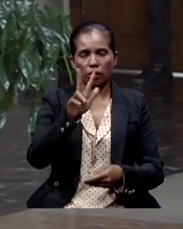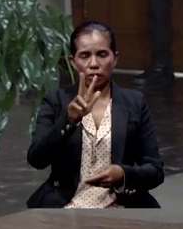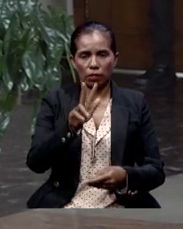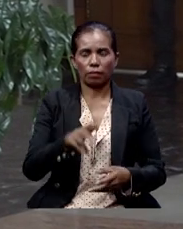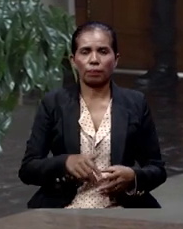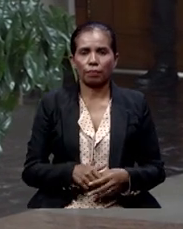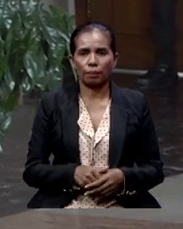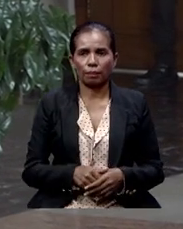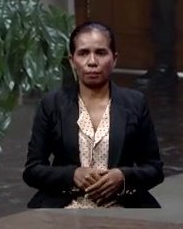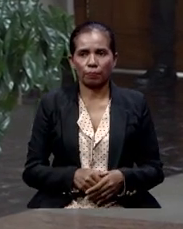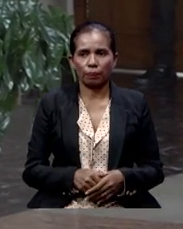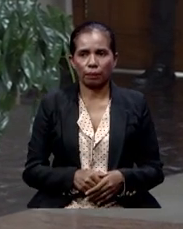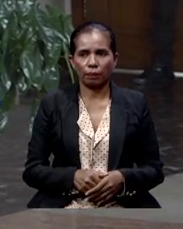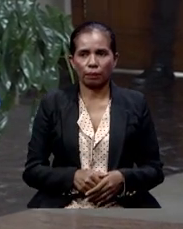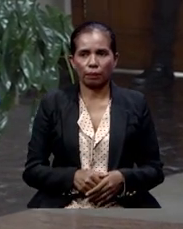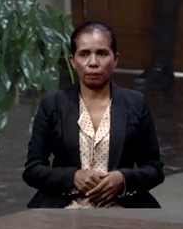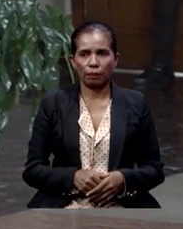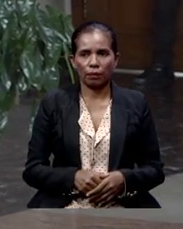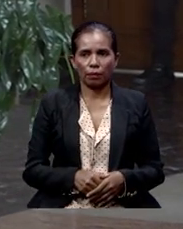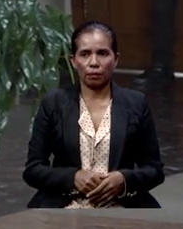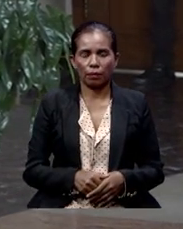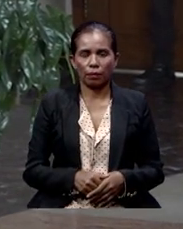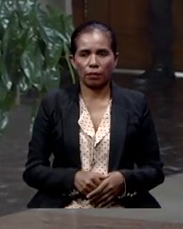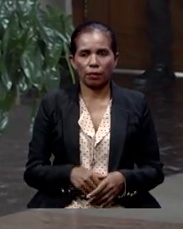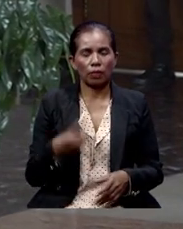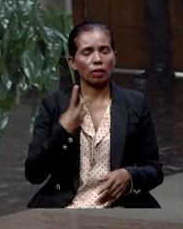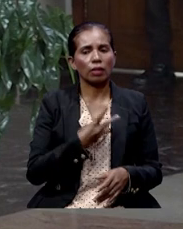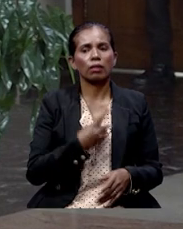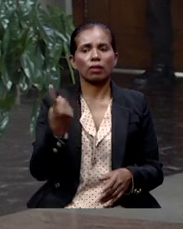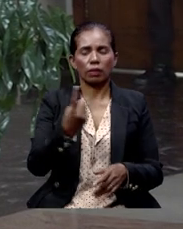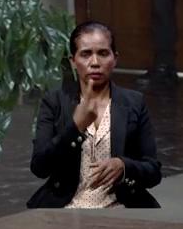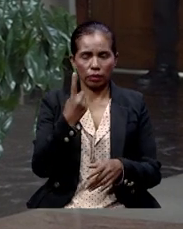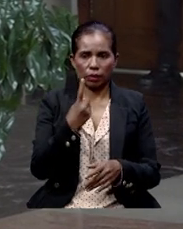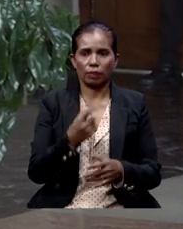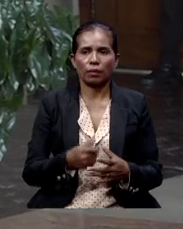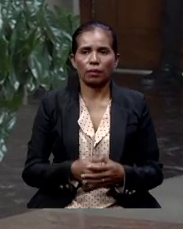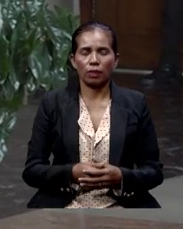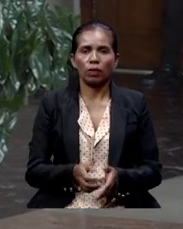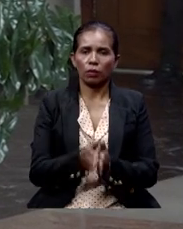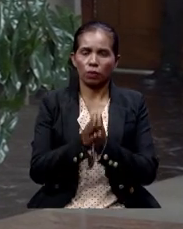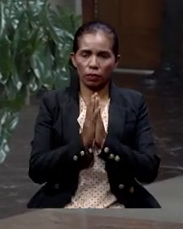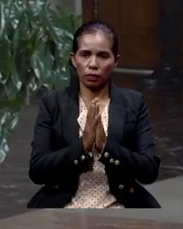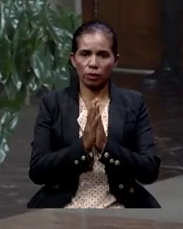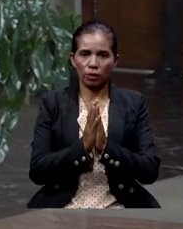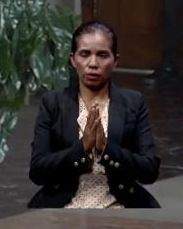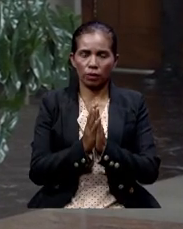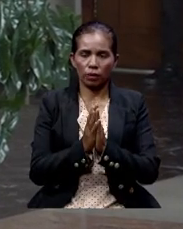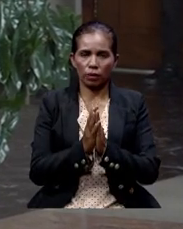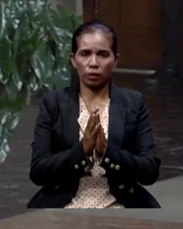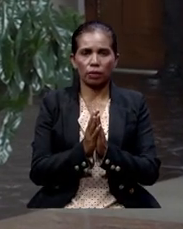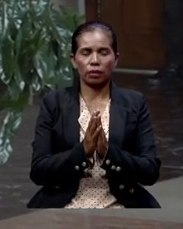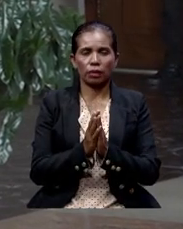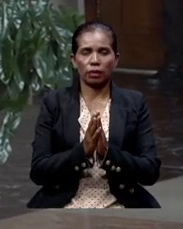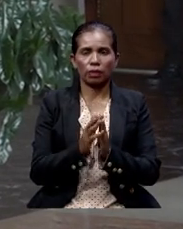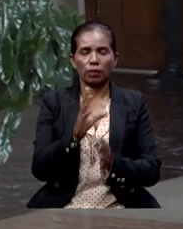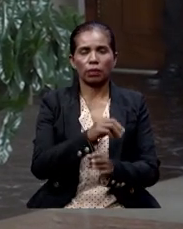2023 ninian ita nafatin husu mos bayi hitenian parte